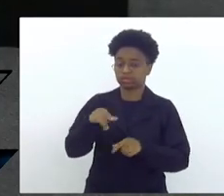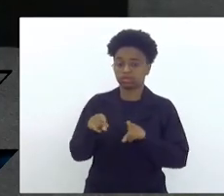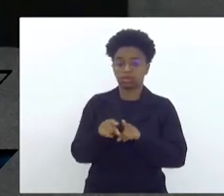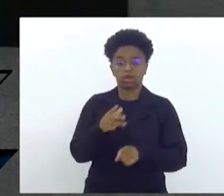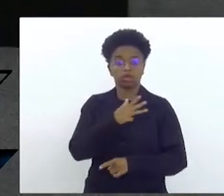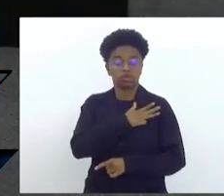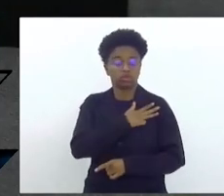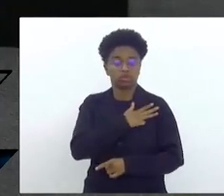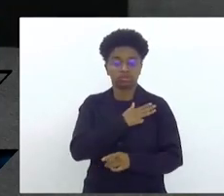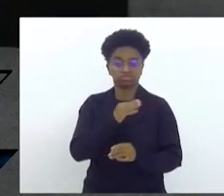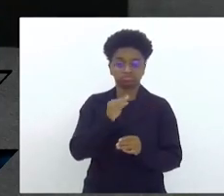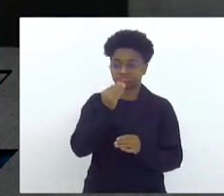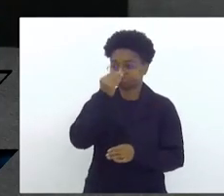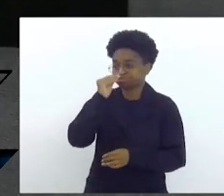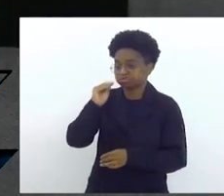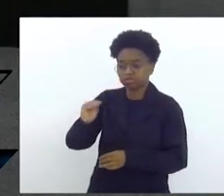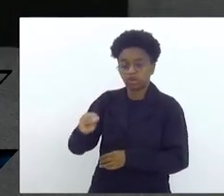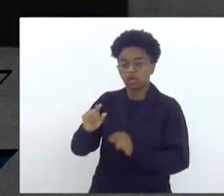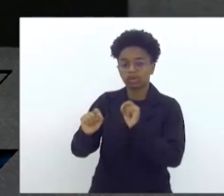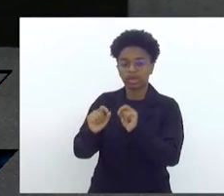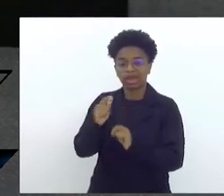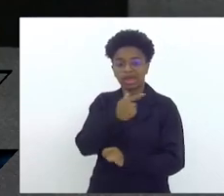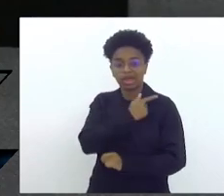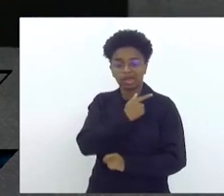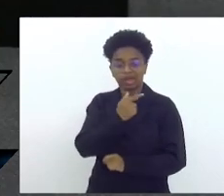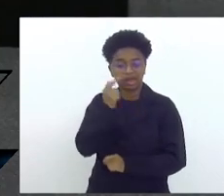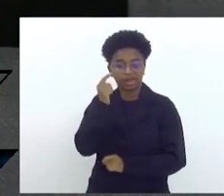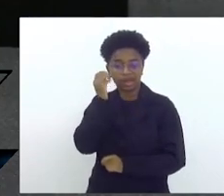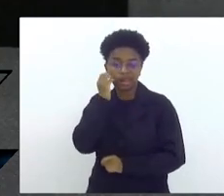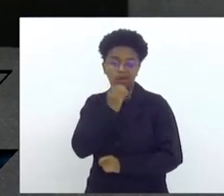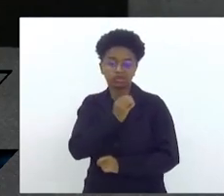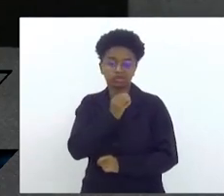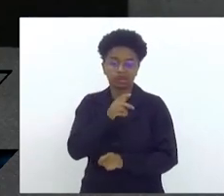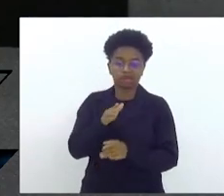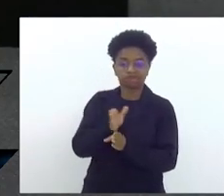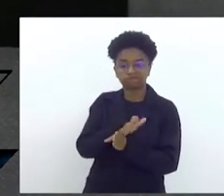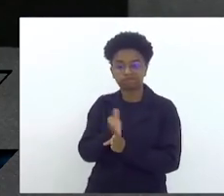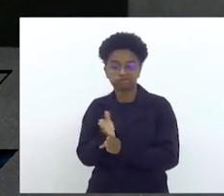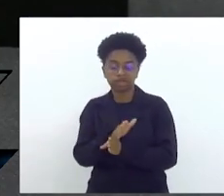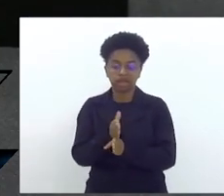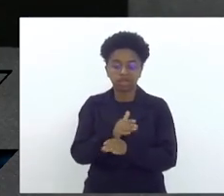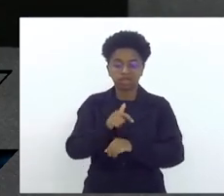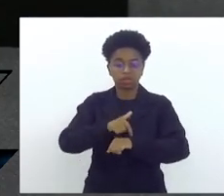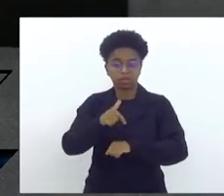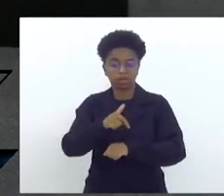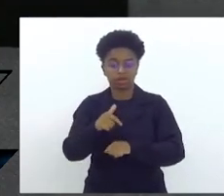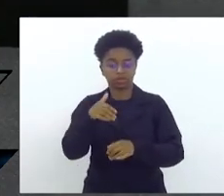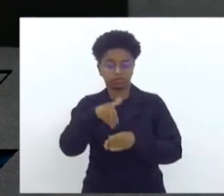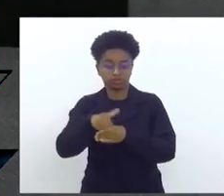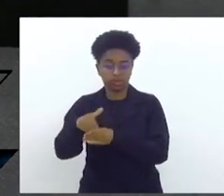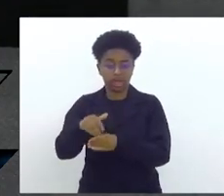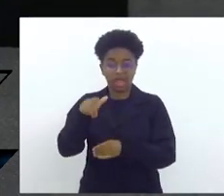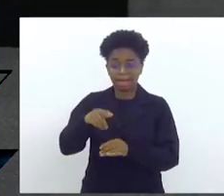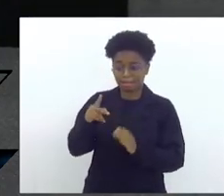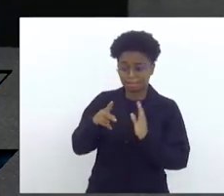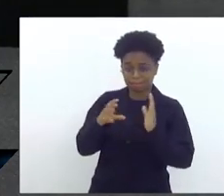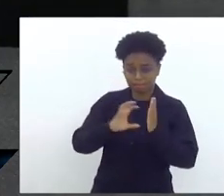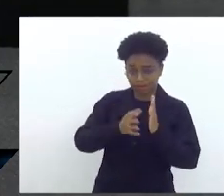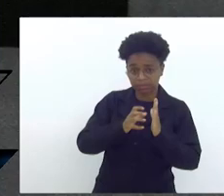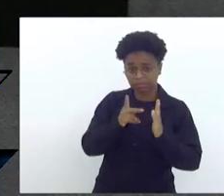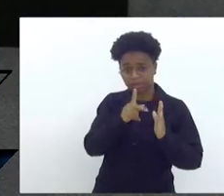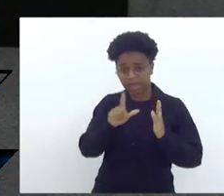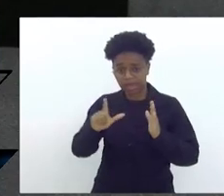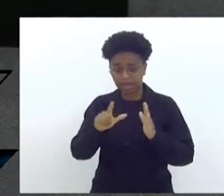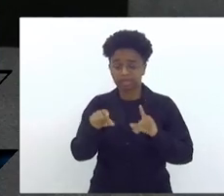o Lula deixou de lado deixou de lado que o Cláudio Castro ficou em cima do muro da eleição é do pl é bolsonaroista mas tentava